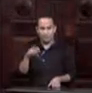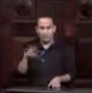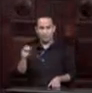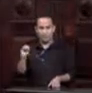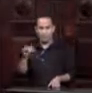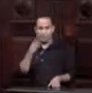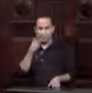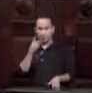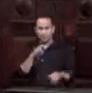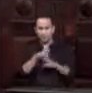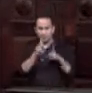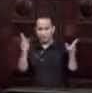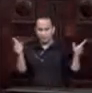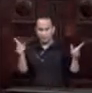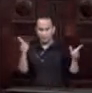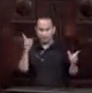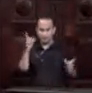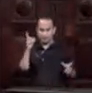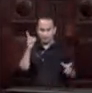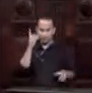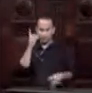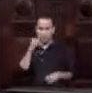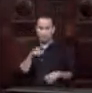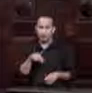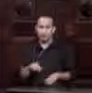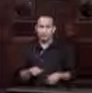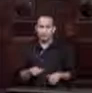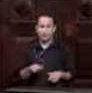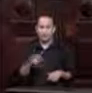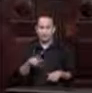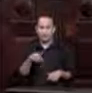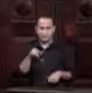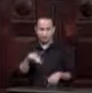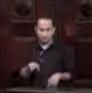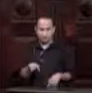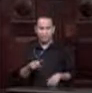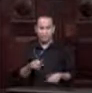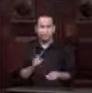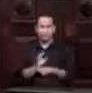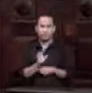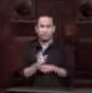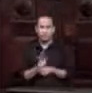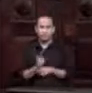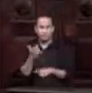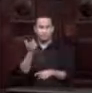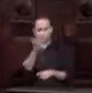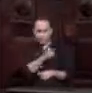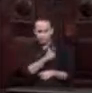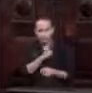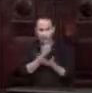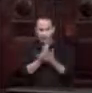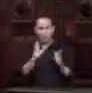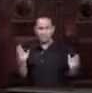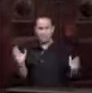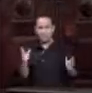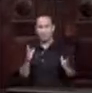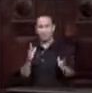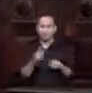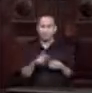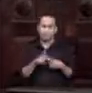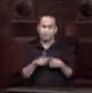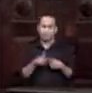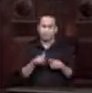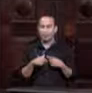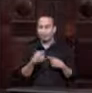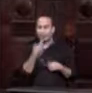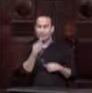deputados da bancada federal do nosso Estado, esse contribuiu para que a gente pudesse tentar acabar com esse drama, porque na verdade está